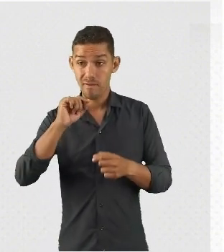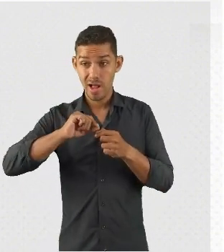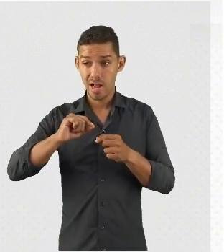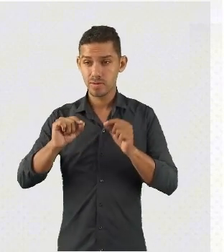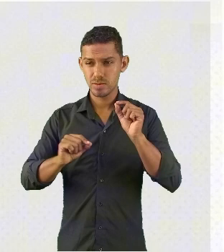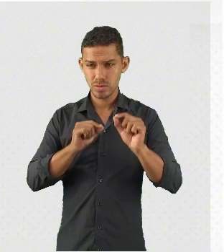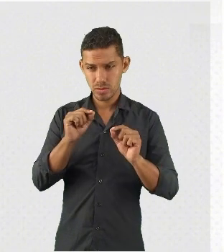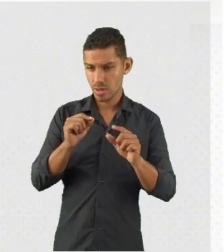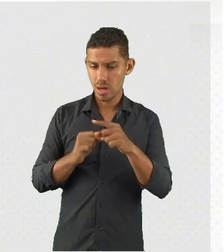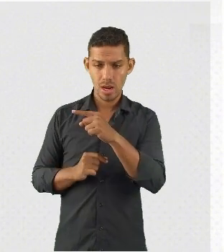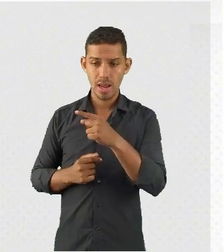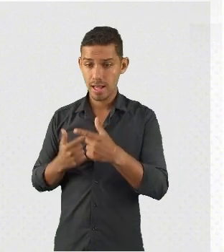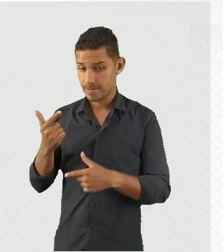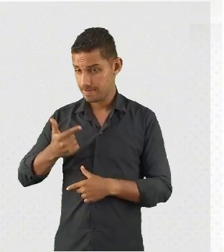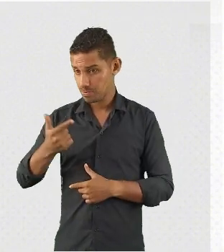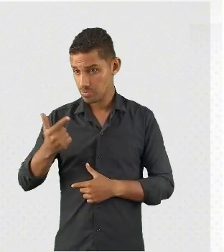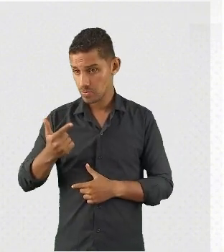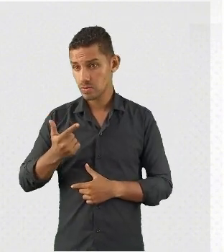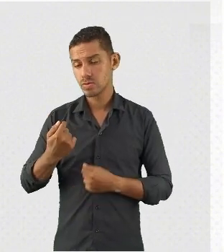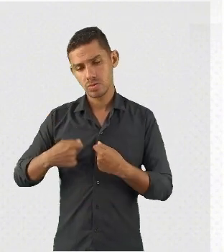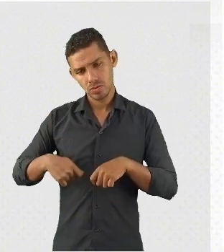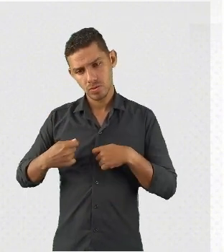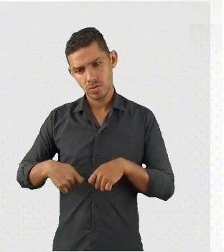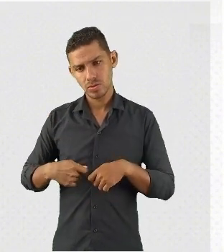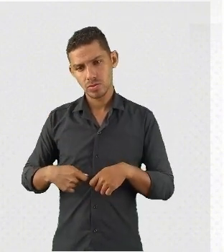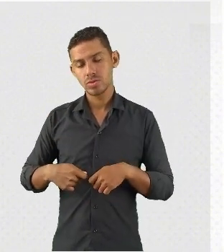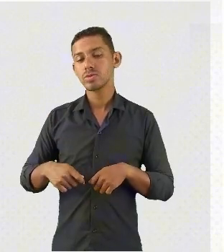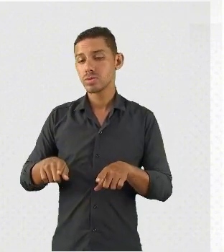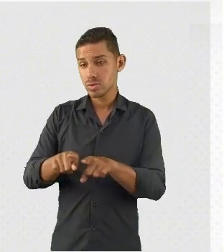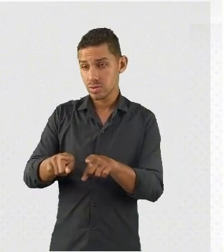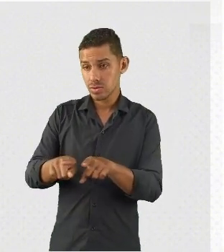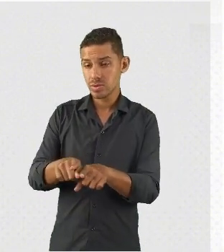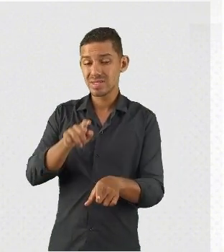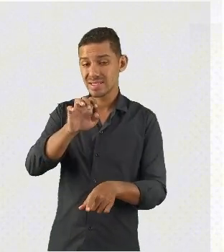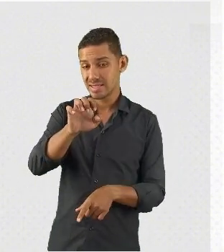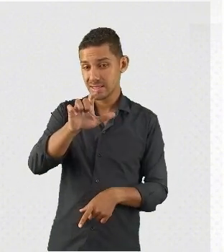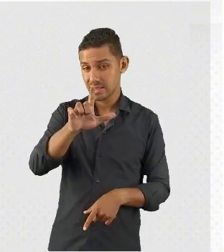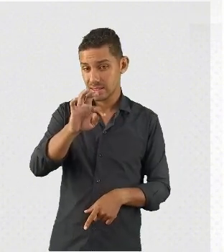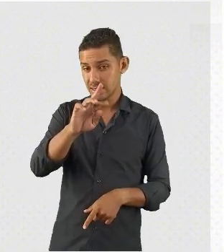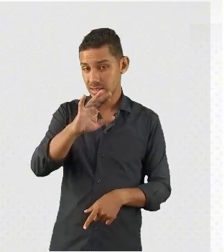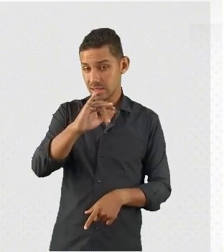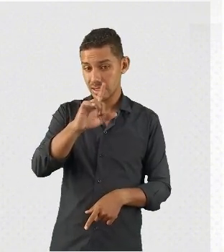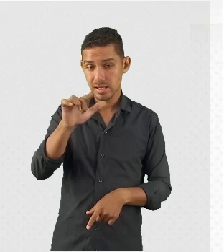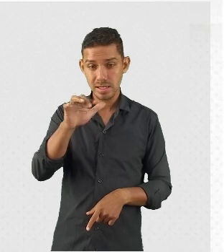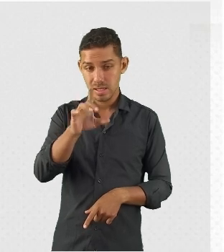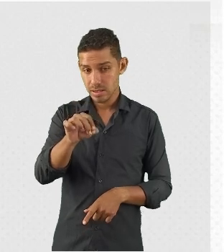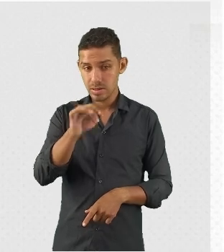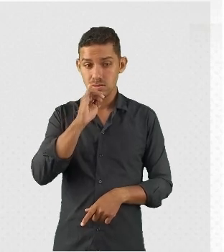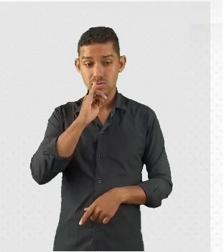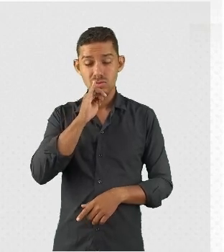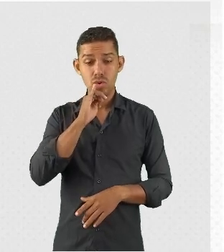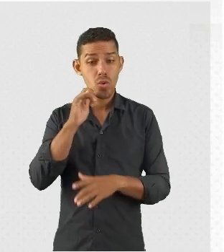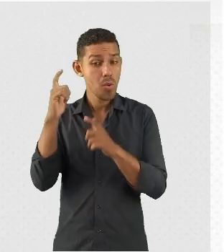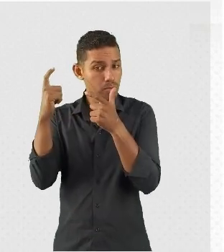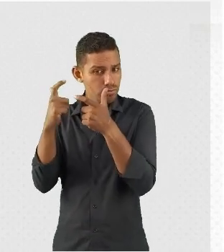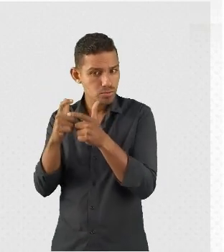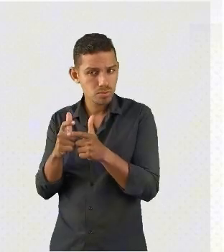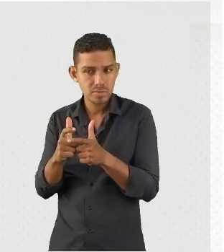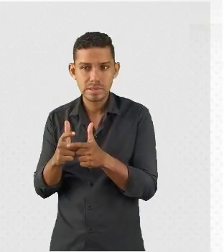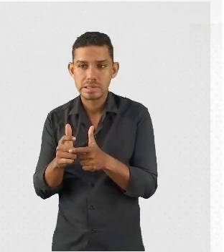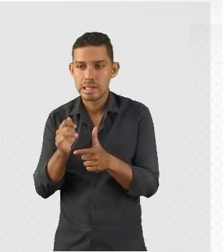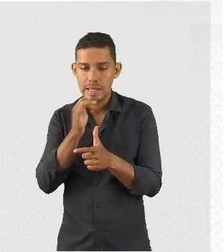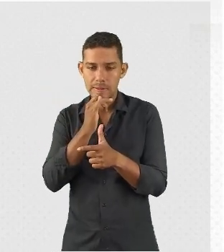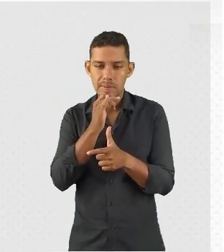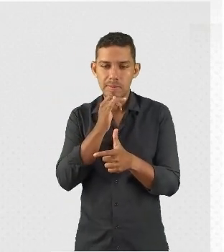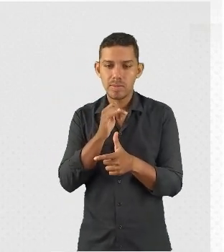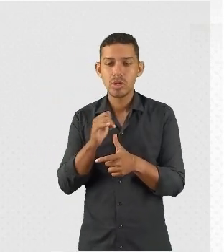aqui, ó, também fique eletrizado. O primeiro vai ficar com menos carga do que ele tinha anteriormente. E o segundo vai